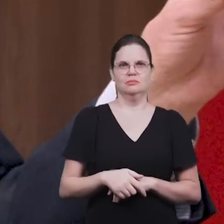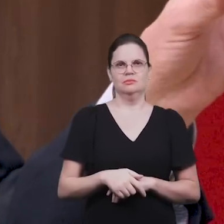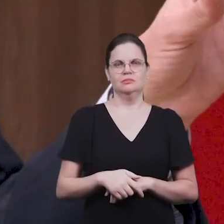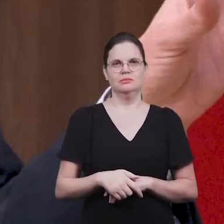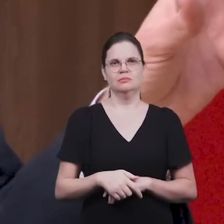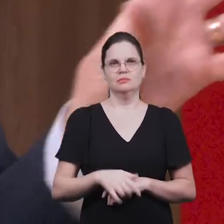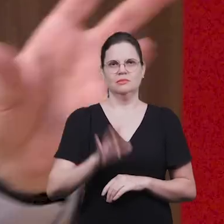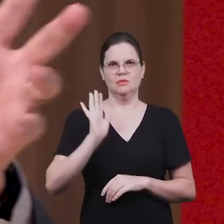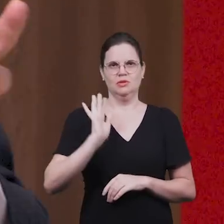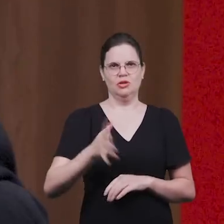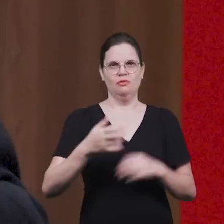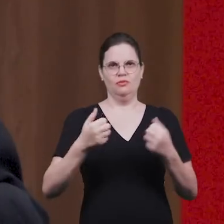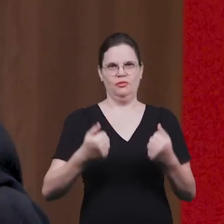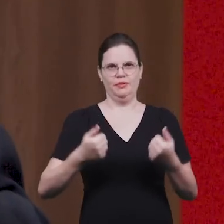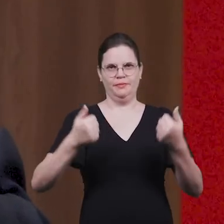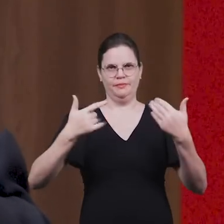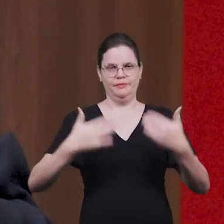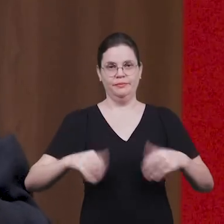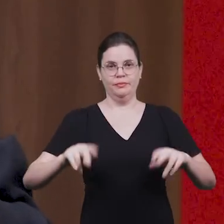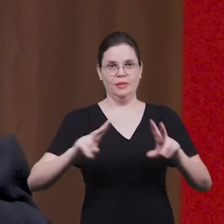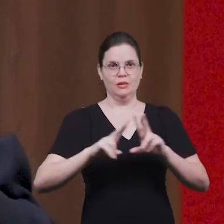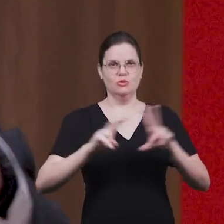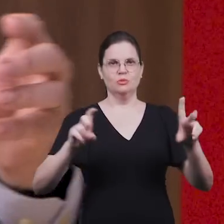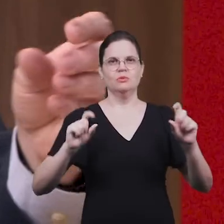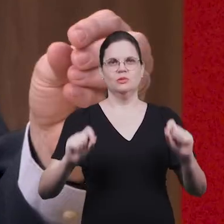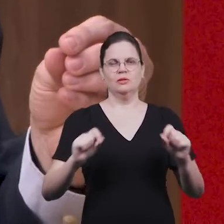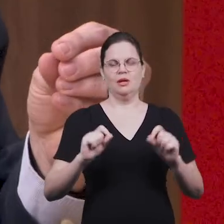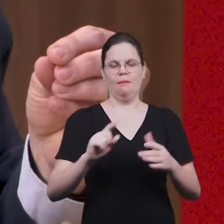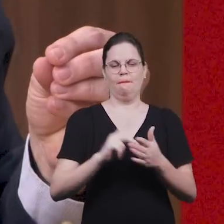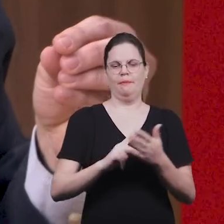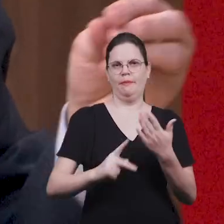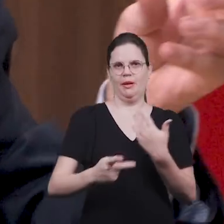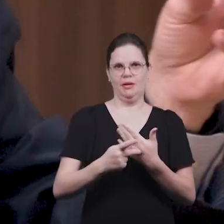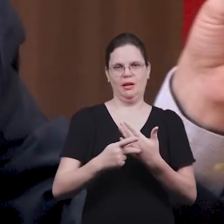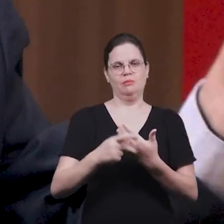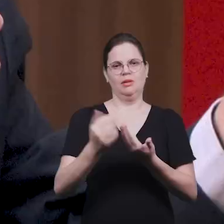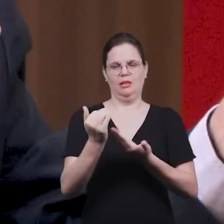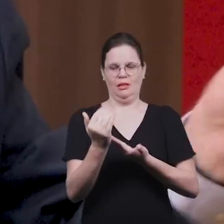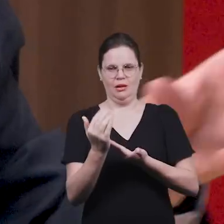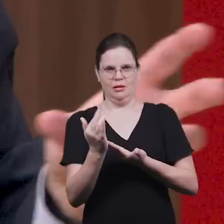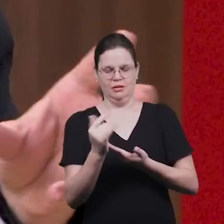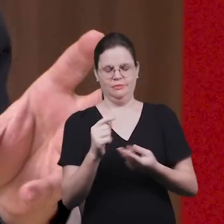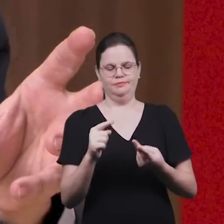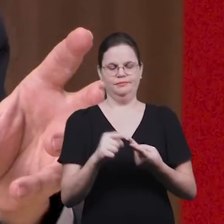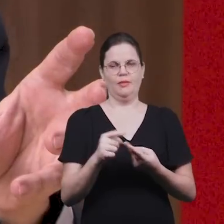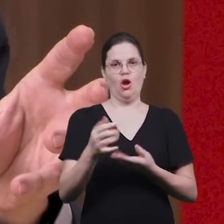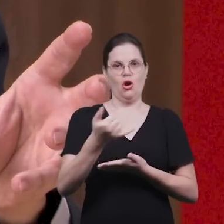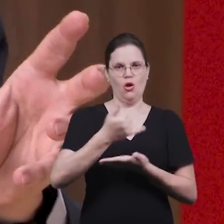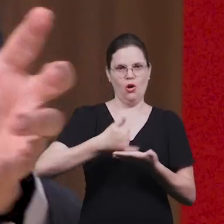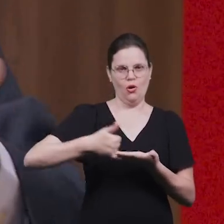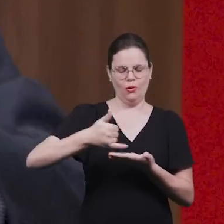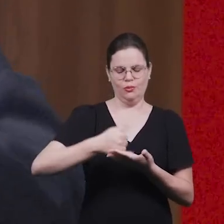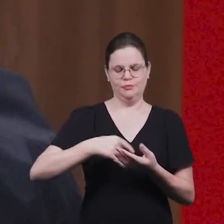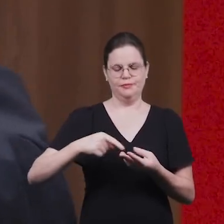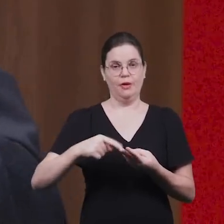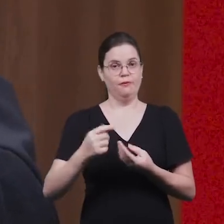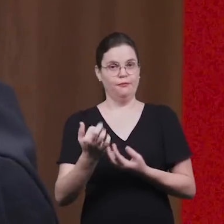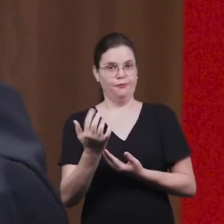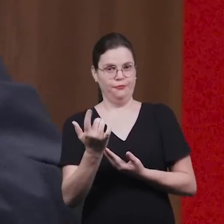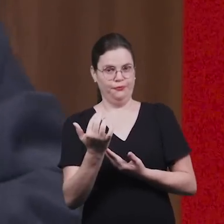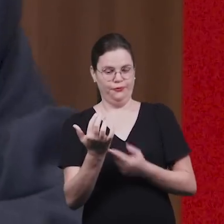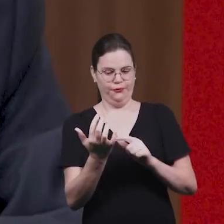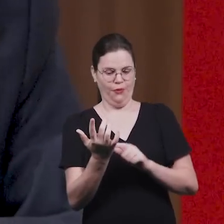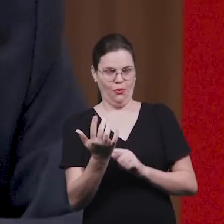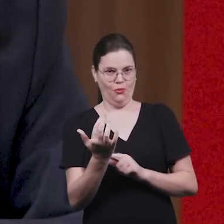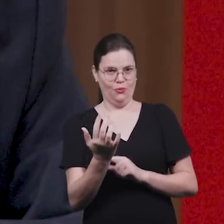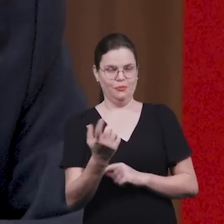Foi citada aqui, ou foi citada a parábola da candeia, do óleo, do fogo. Então, nós